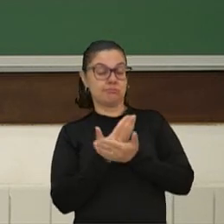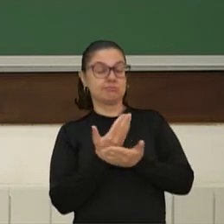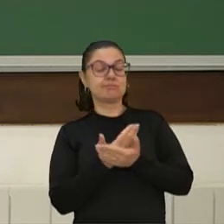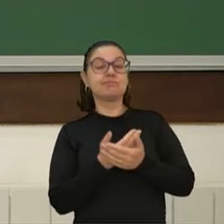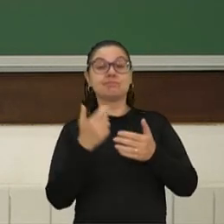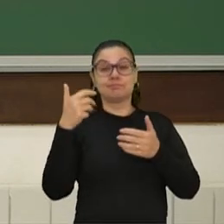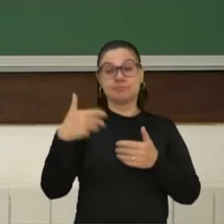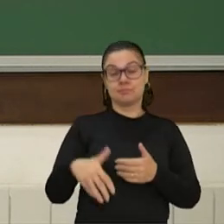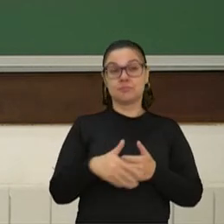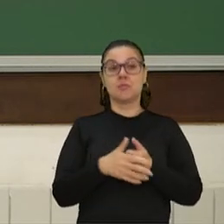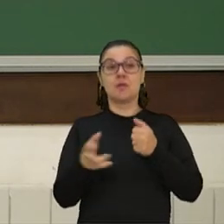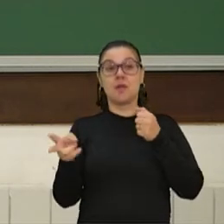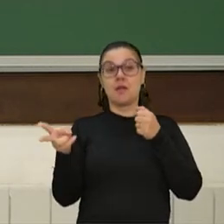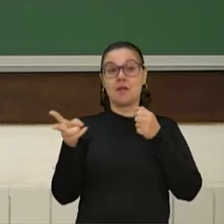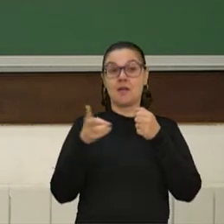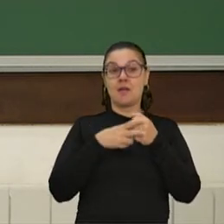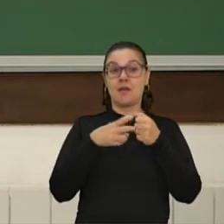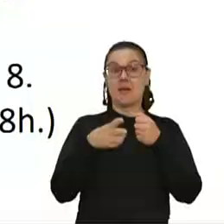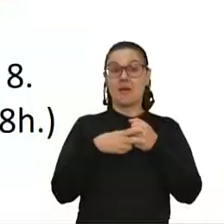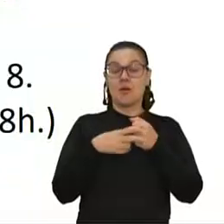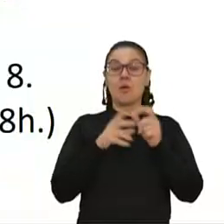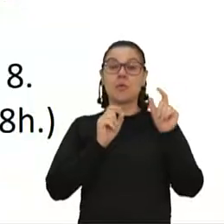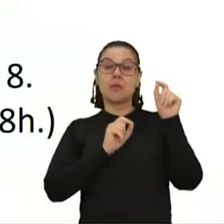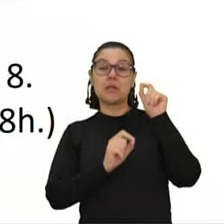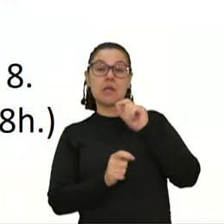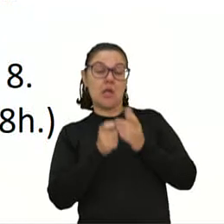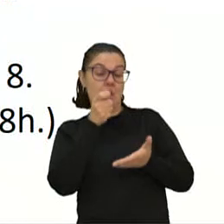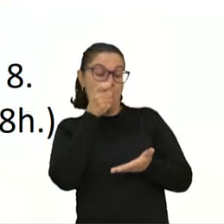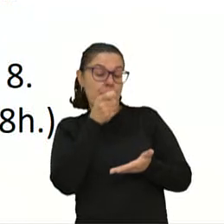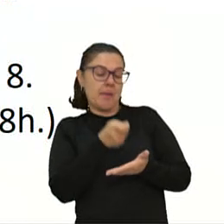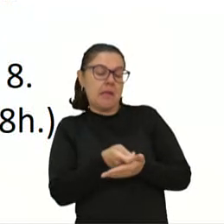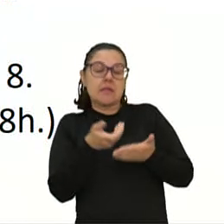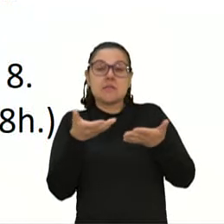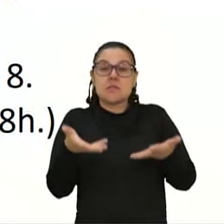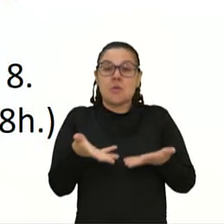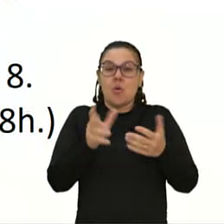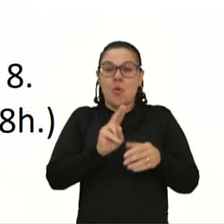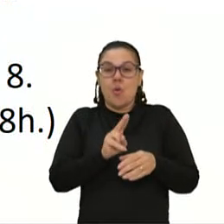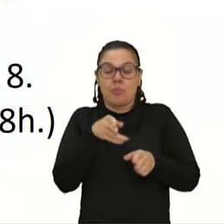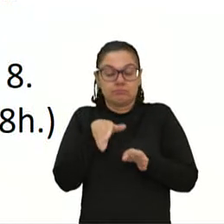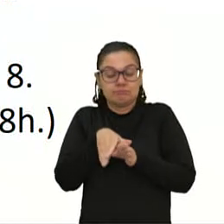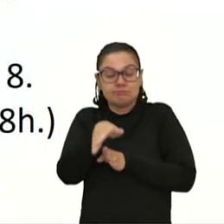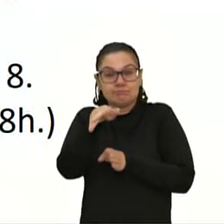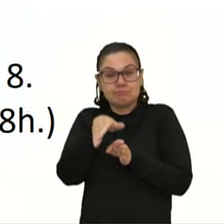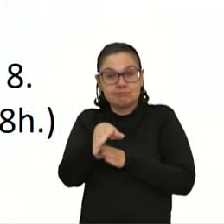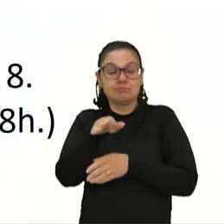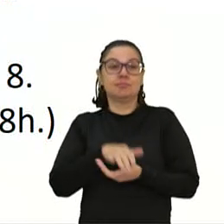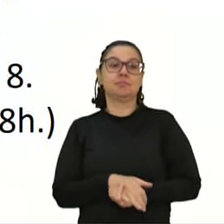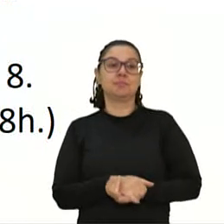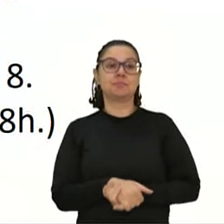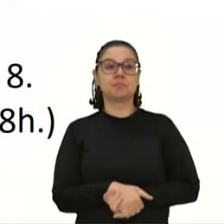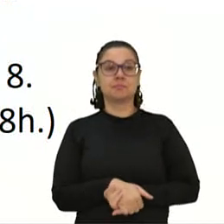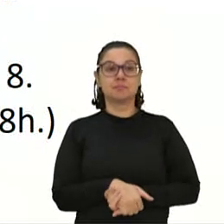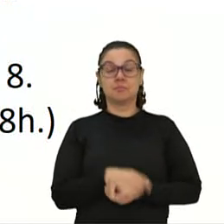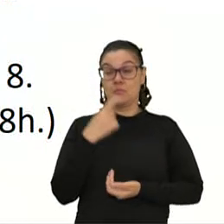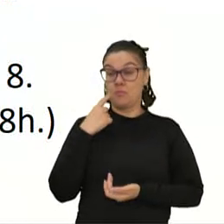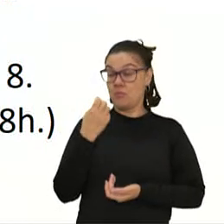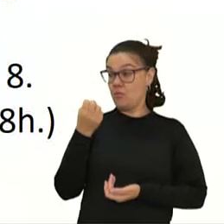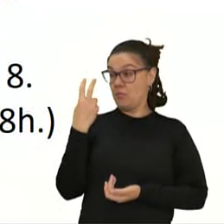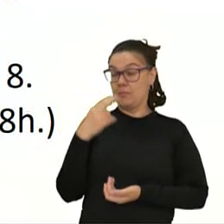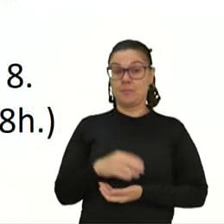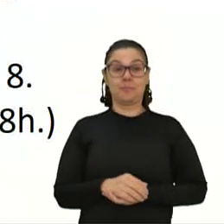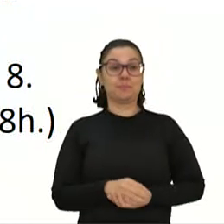né? Ele é um verbo que expressa obrigação leve ou então um conselho. Olha o